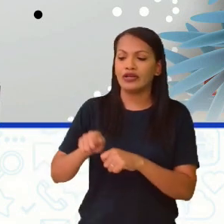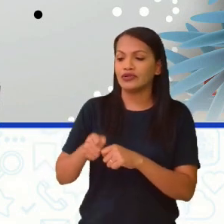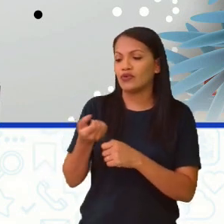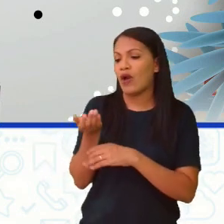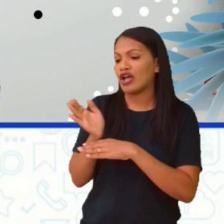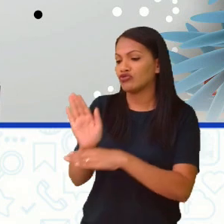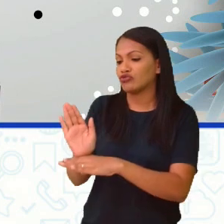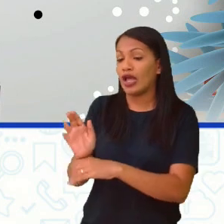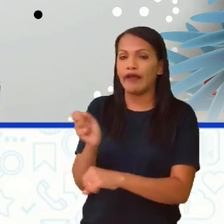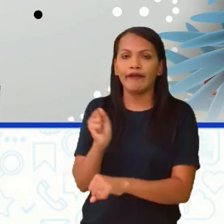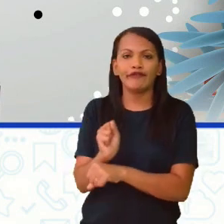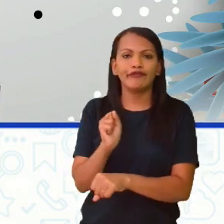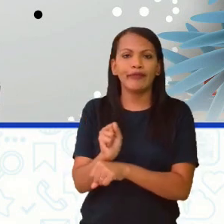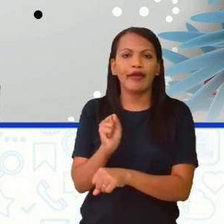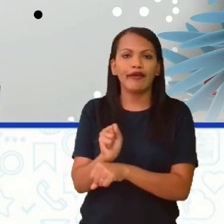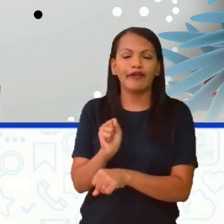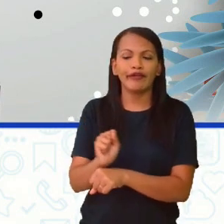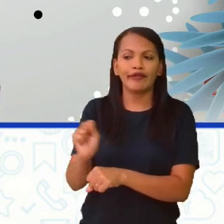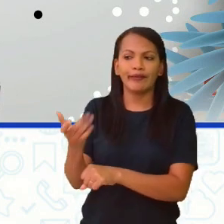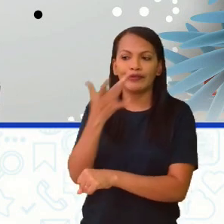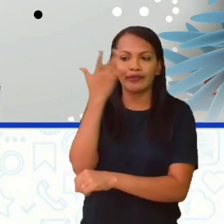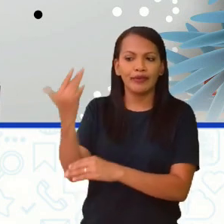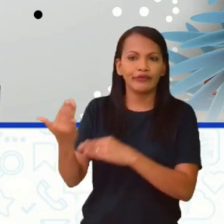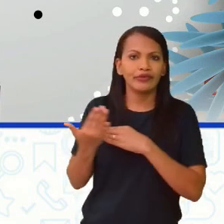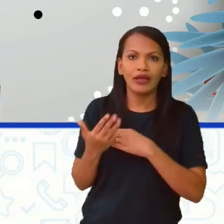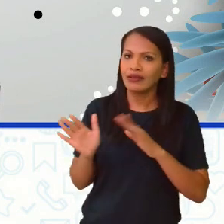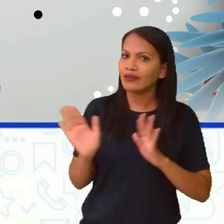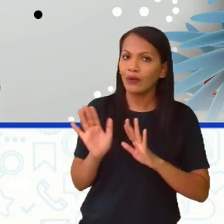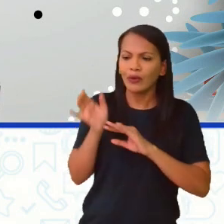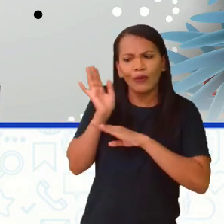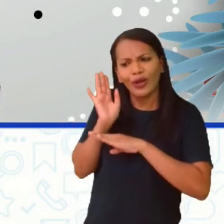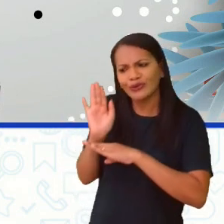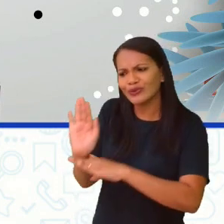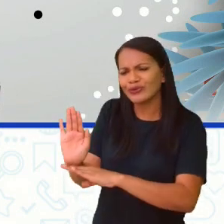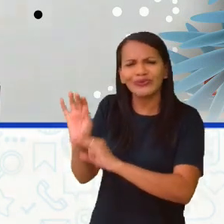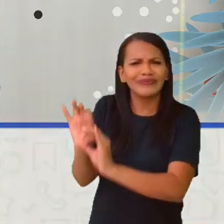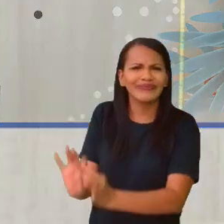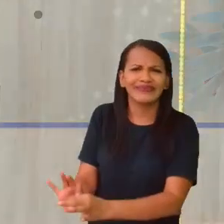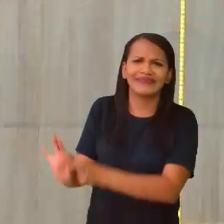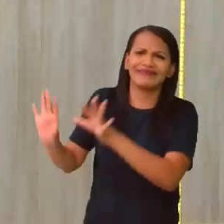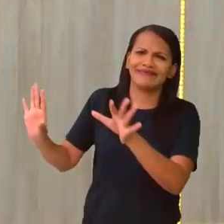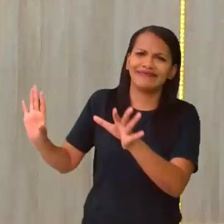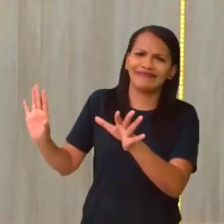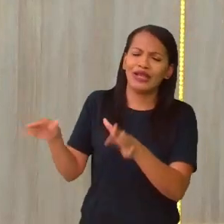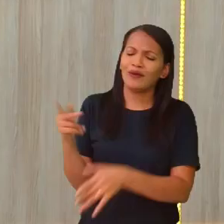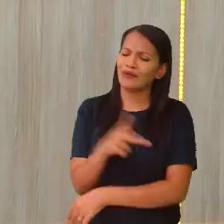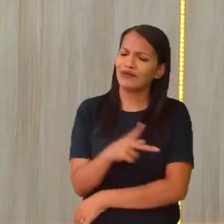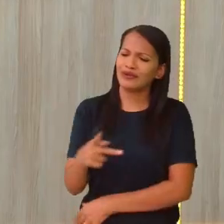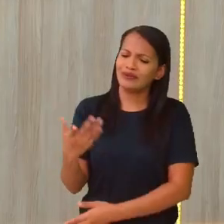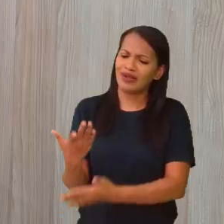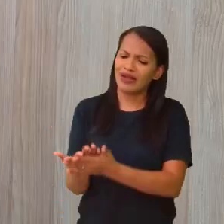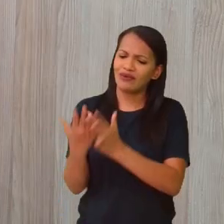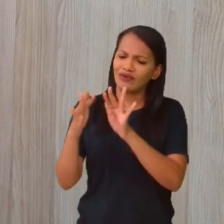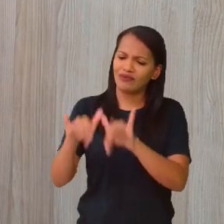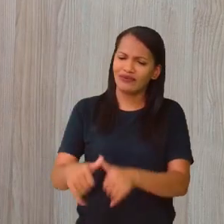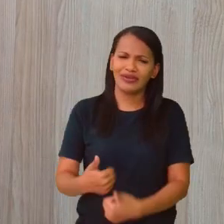mas eu faço porque assim a gente torna o mundo melhor. Não é não? Professora Adriana, nossa aula está acabando.